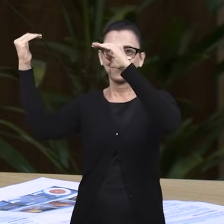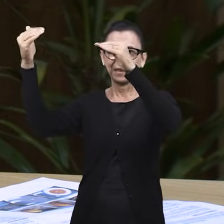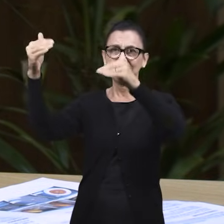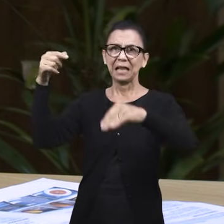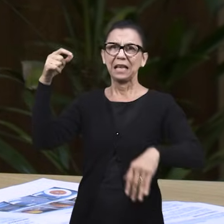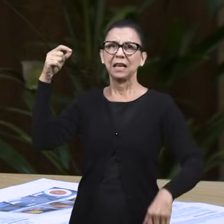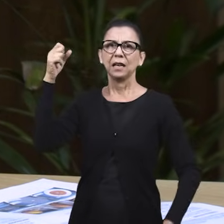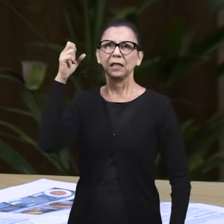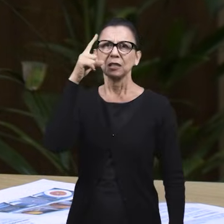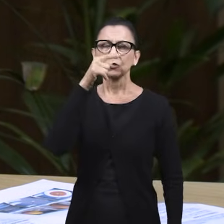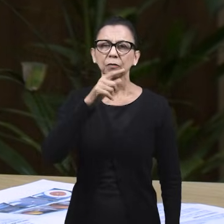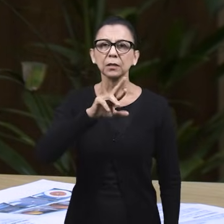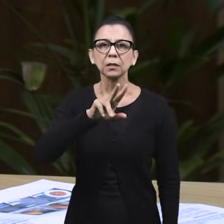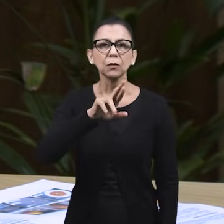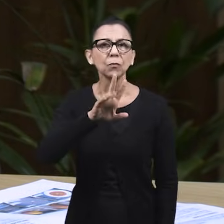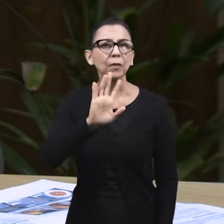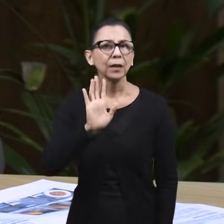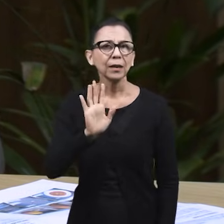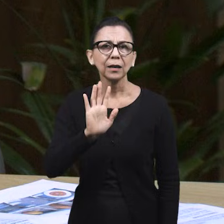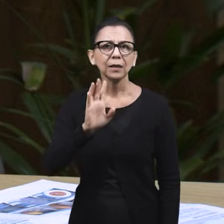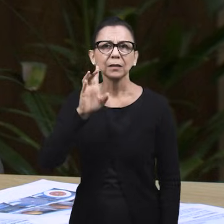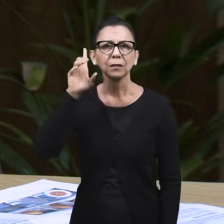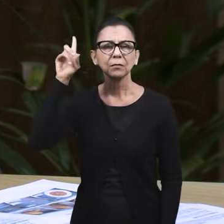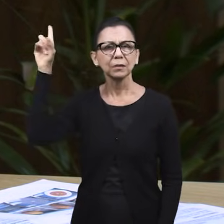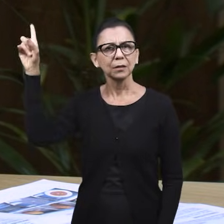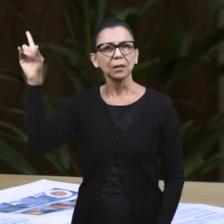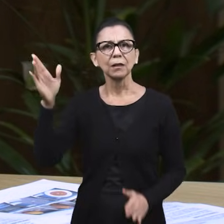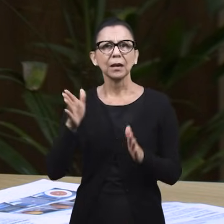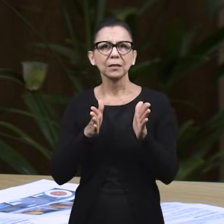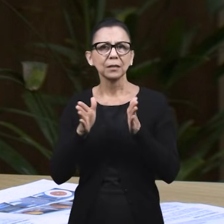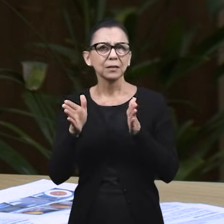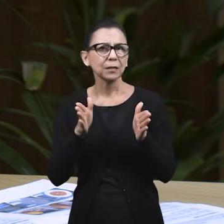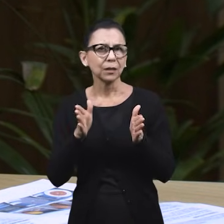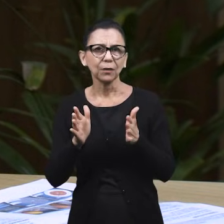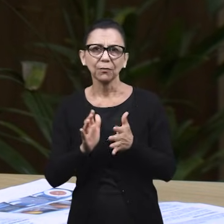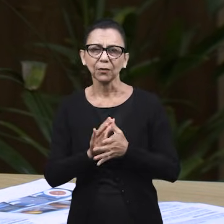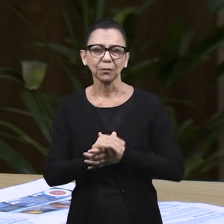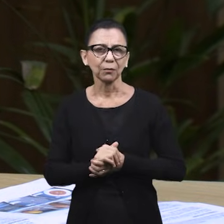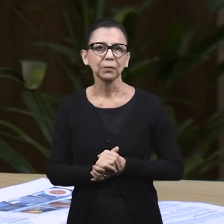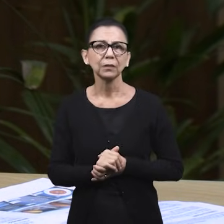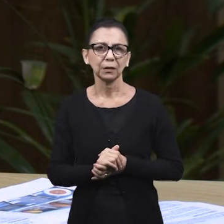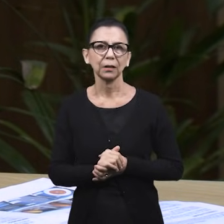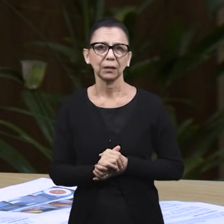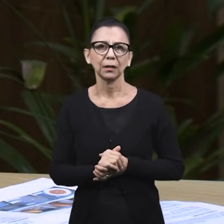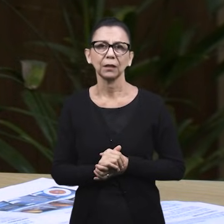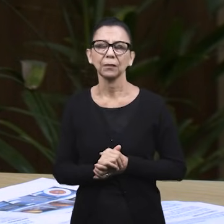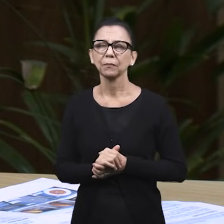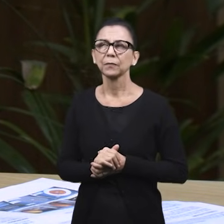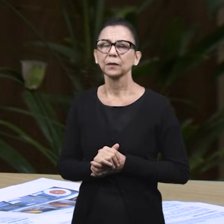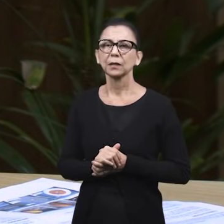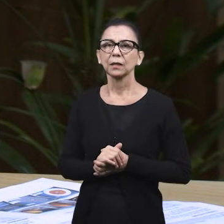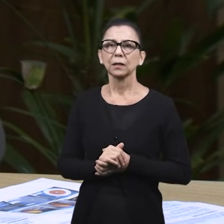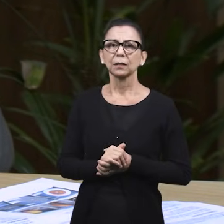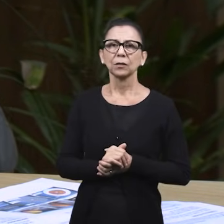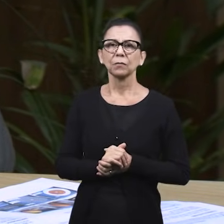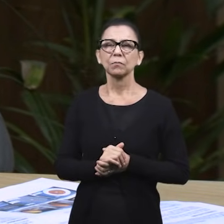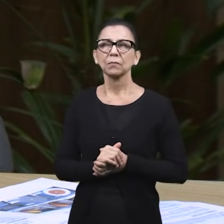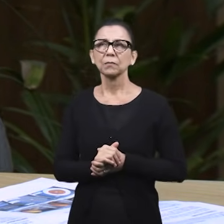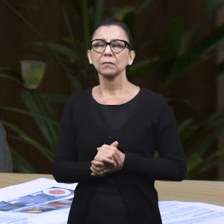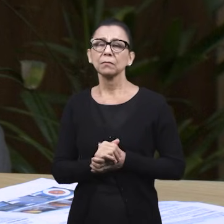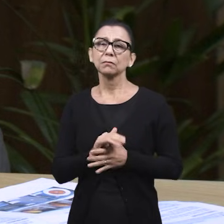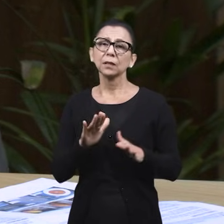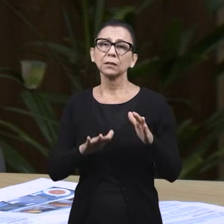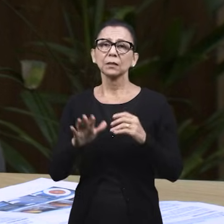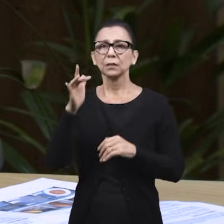seja difícil isso, está acessível a qualquer pessoa, não é? Às vezes uma pessoa está cheia